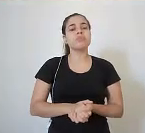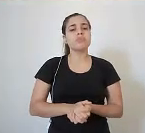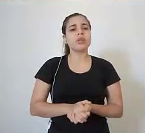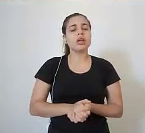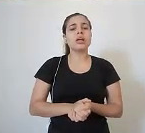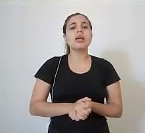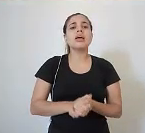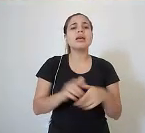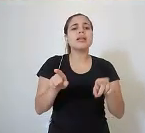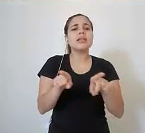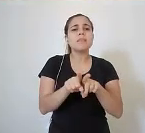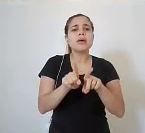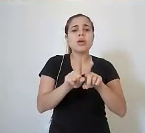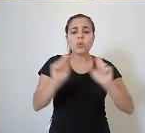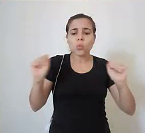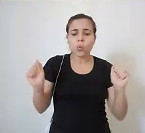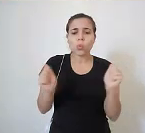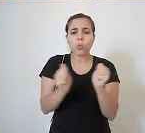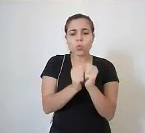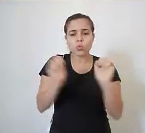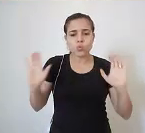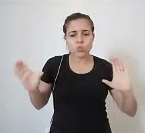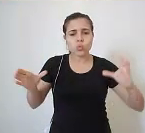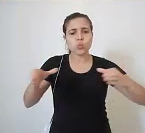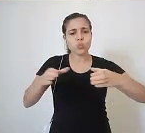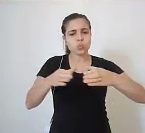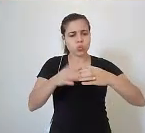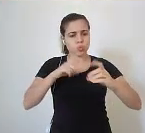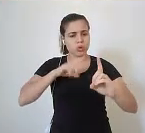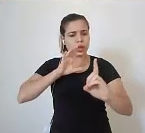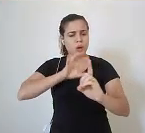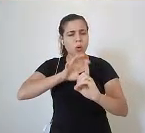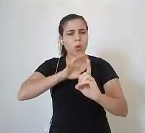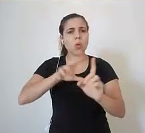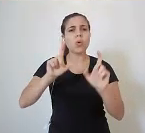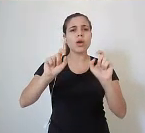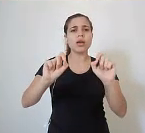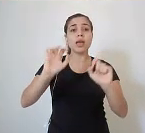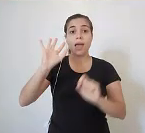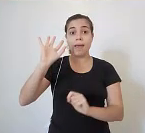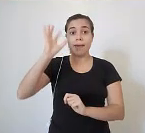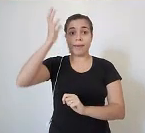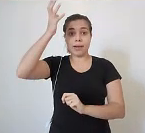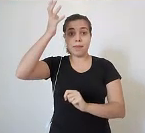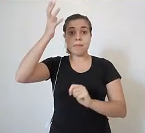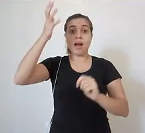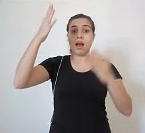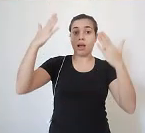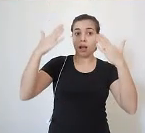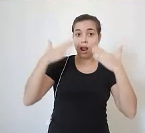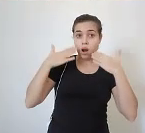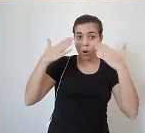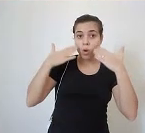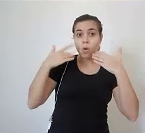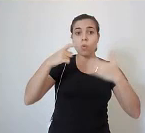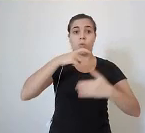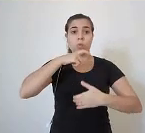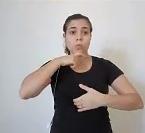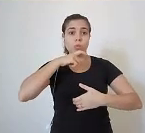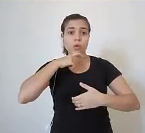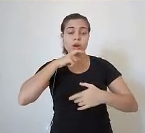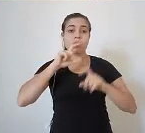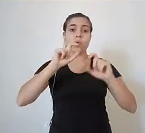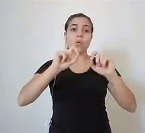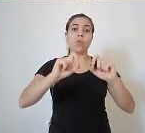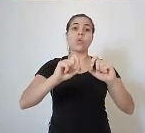né? E o conjunto de vários ecossistemas que estão sob a influência de um mesmo clima é